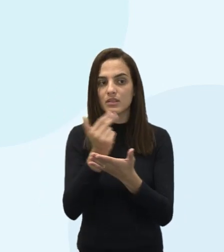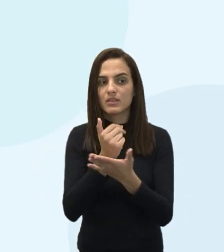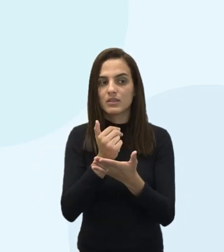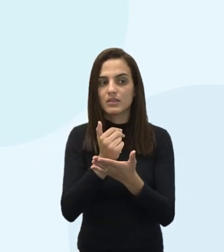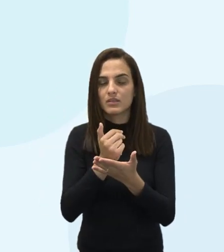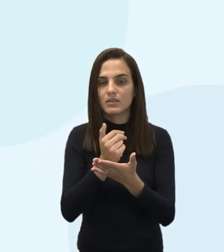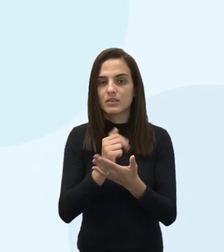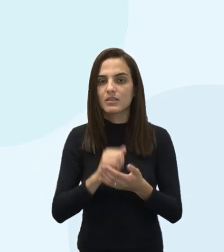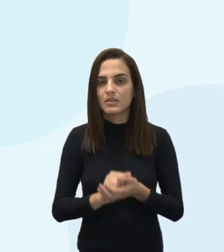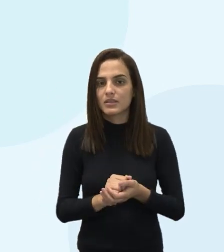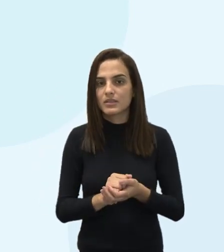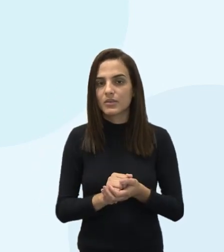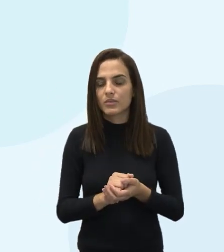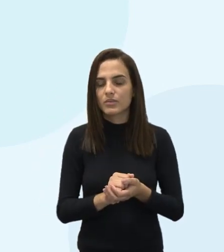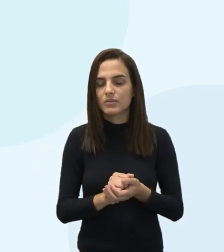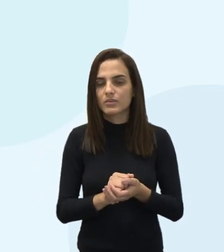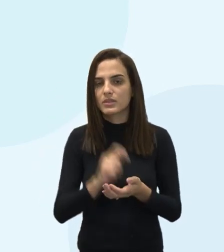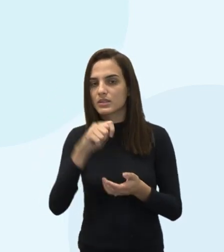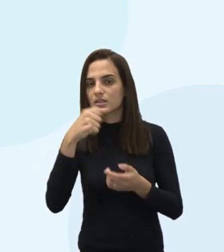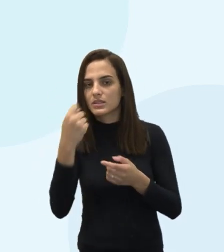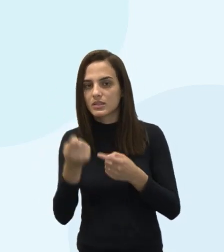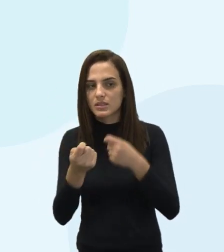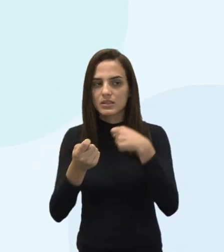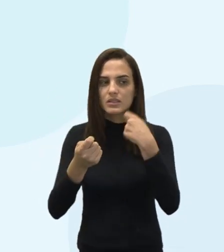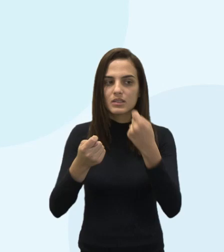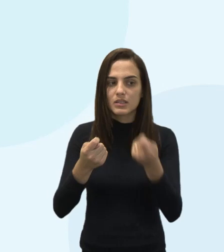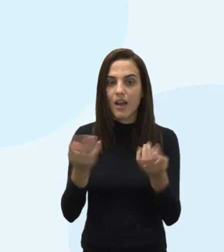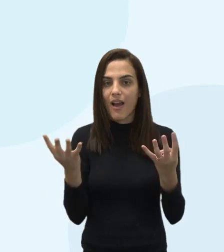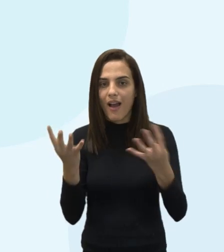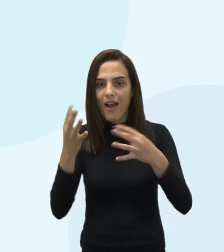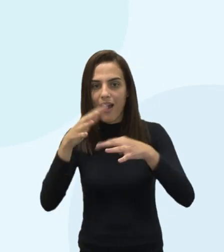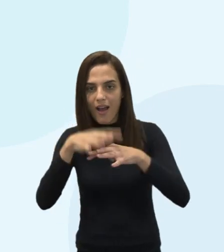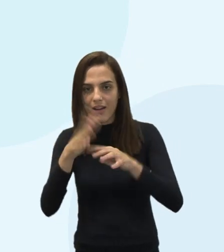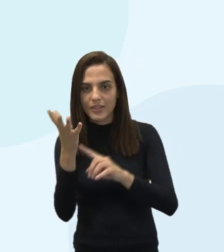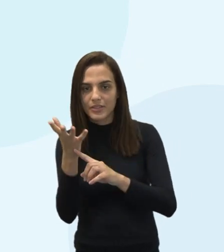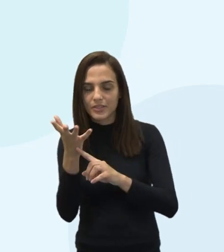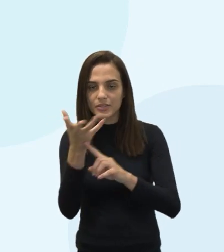são símbolos de linguagens, né? Arte, educação física e língua inglesa.